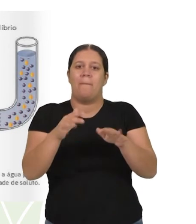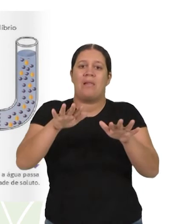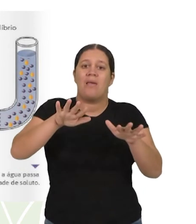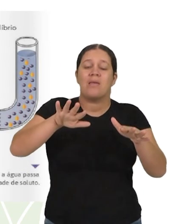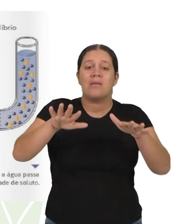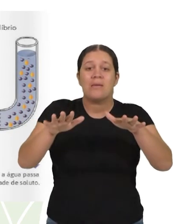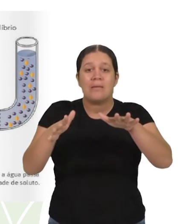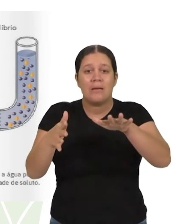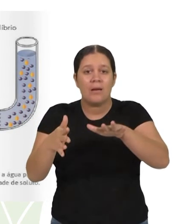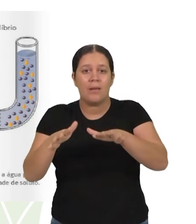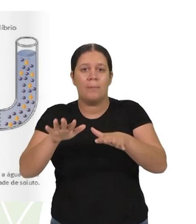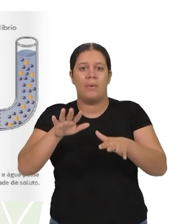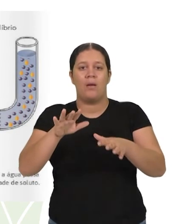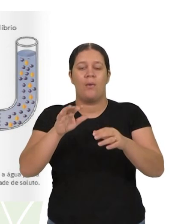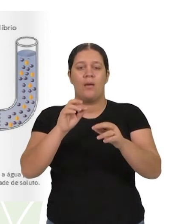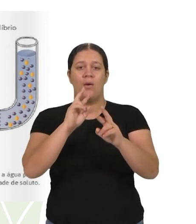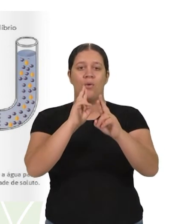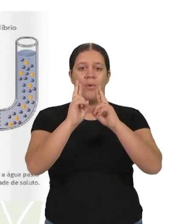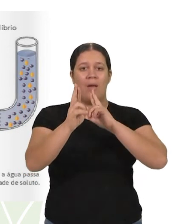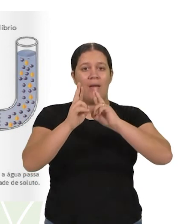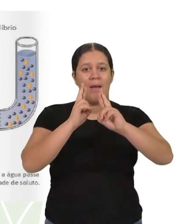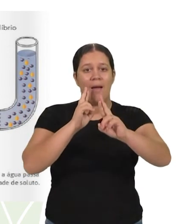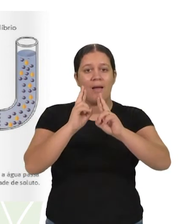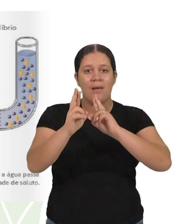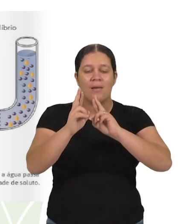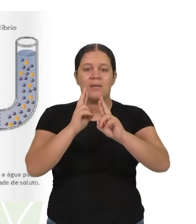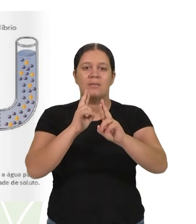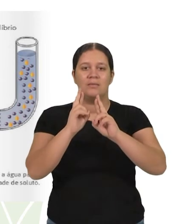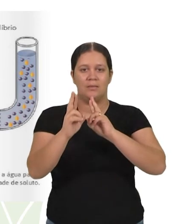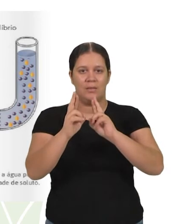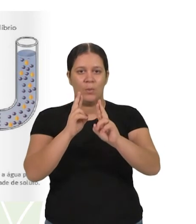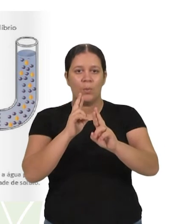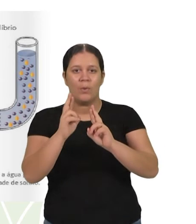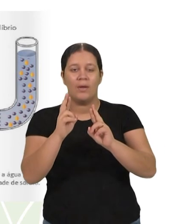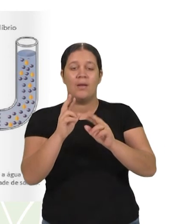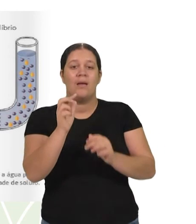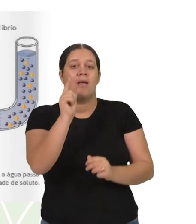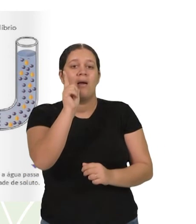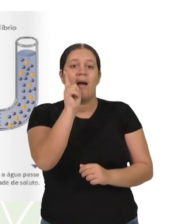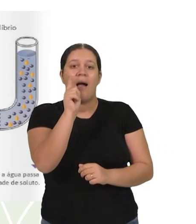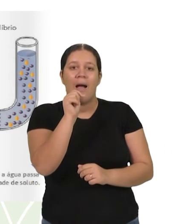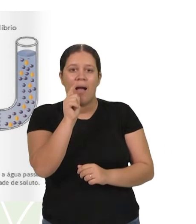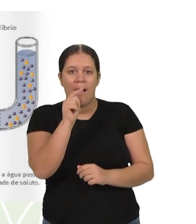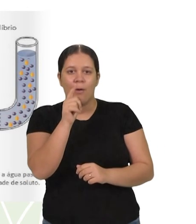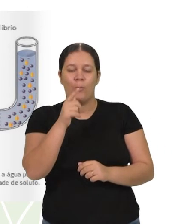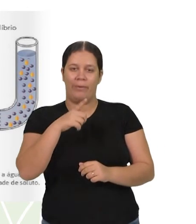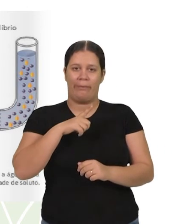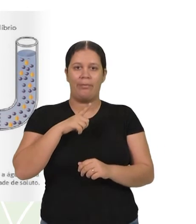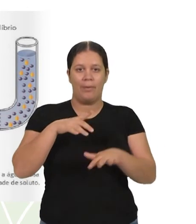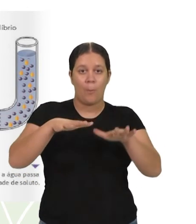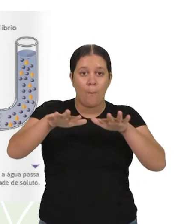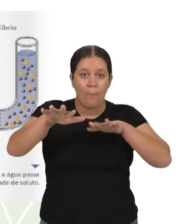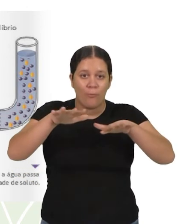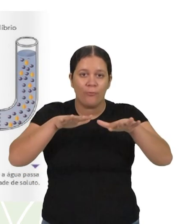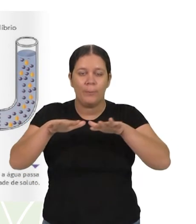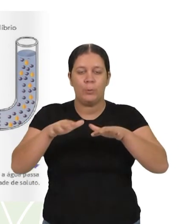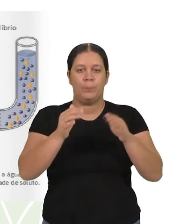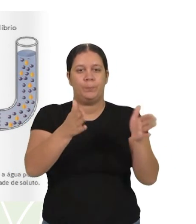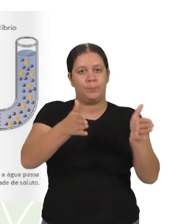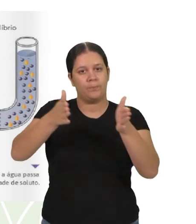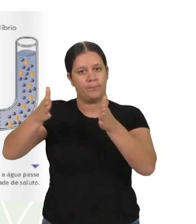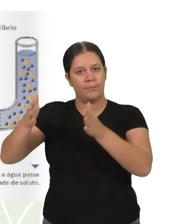tá? Justamente para equilibrar a relação soluto-solvente, nesse caso a água é que se move, tá